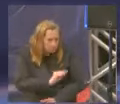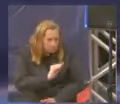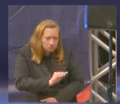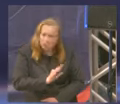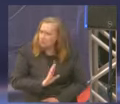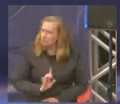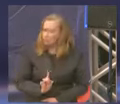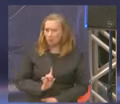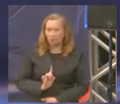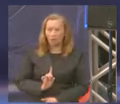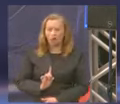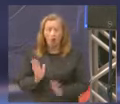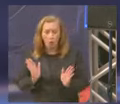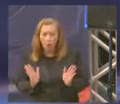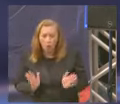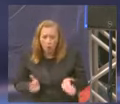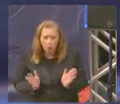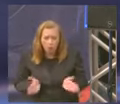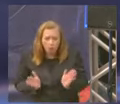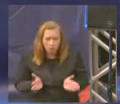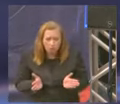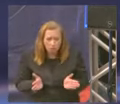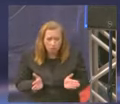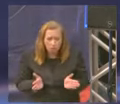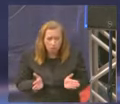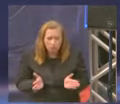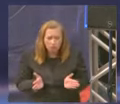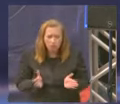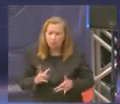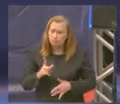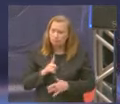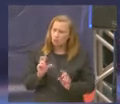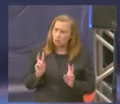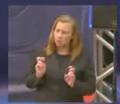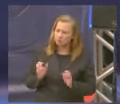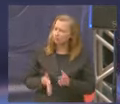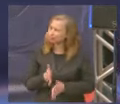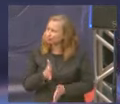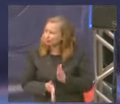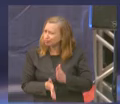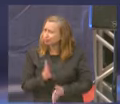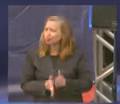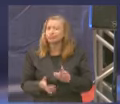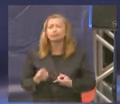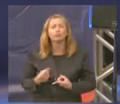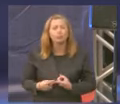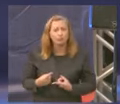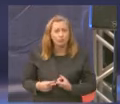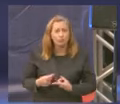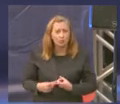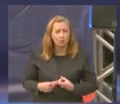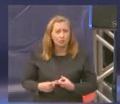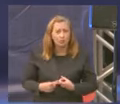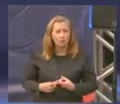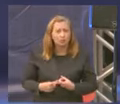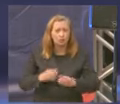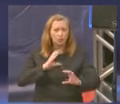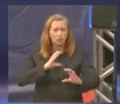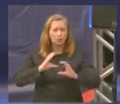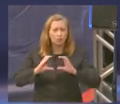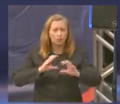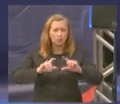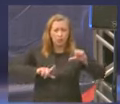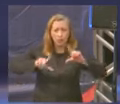ele... E hoje em dia, né, há uma situação muito complicada, porque os veículos de comunicação